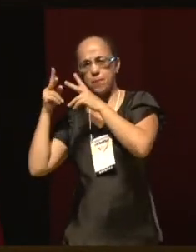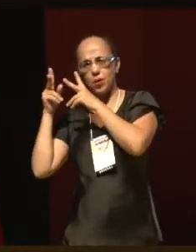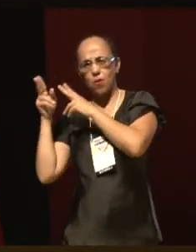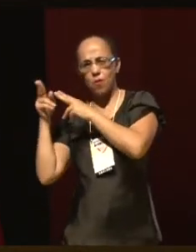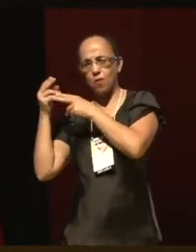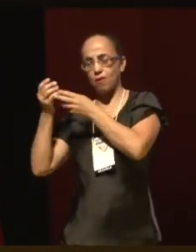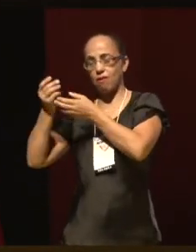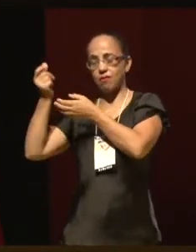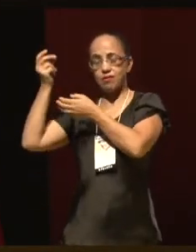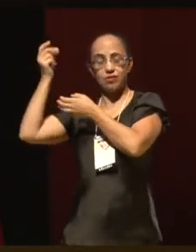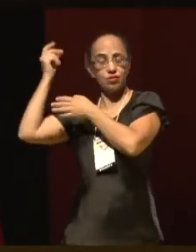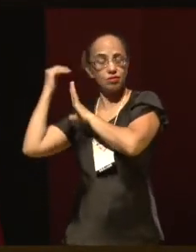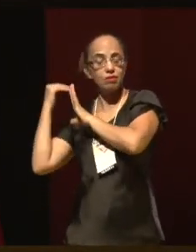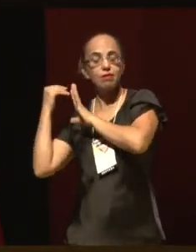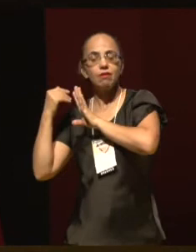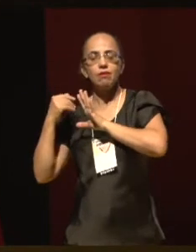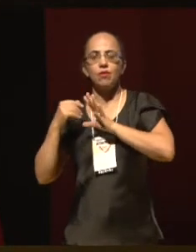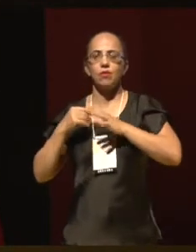deixamos nos levar